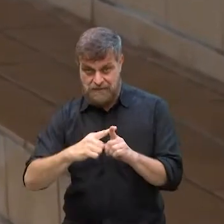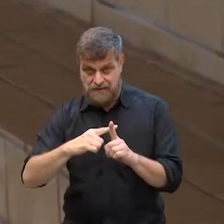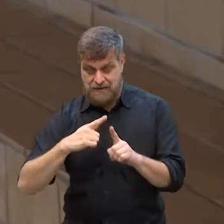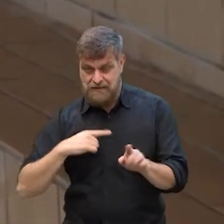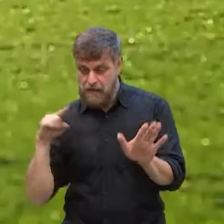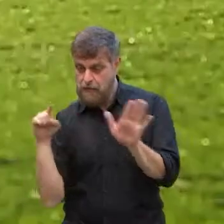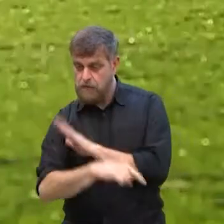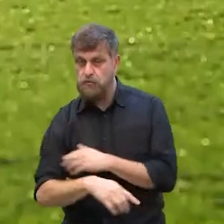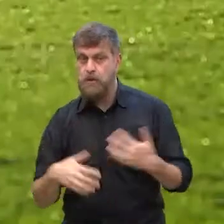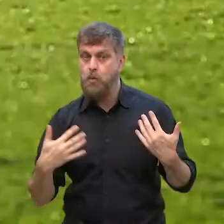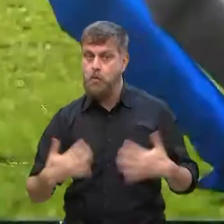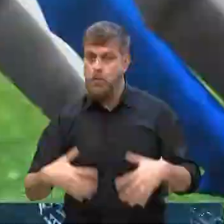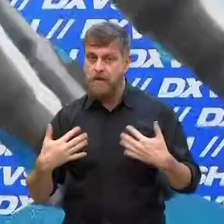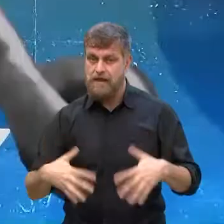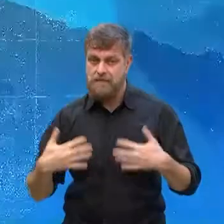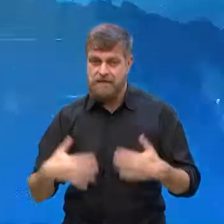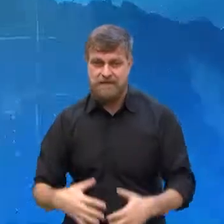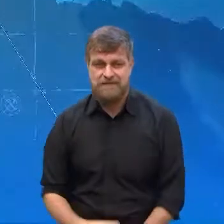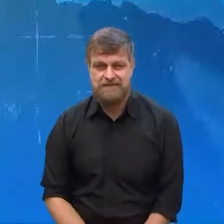Pergunta Polêmica.